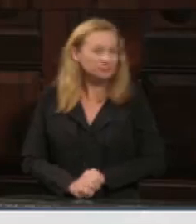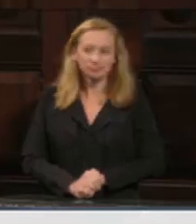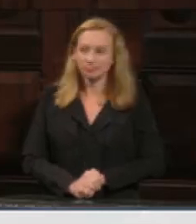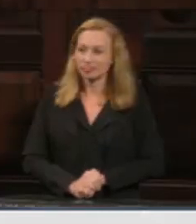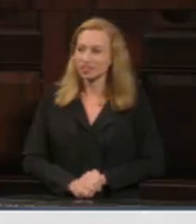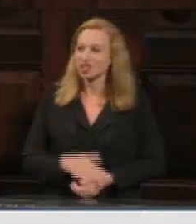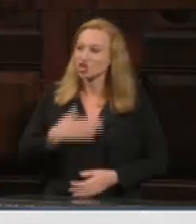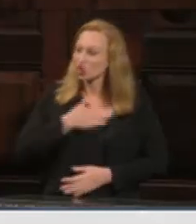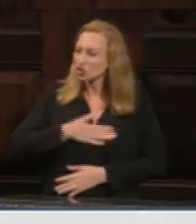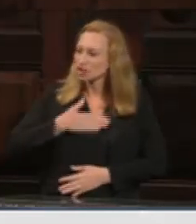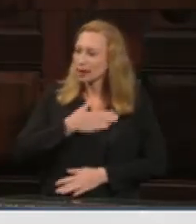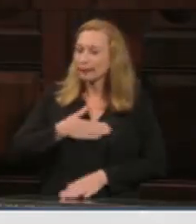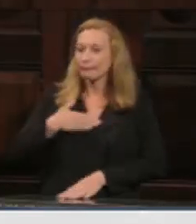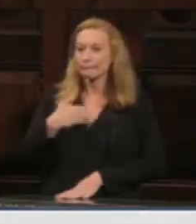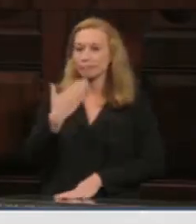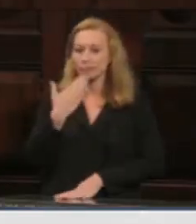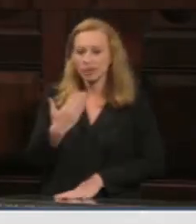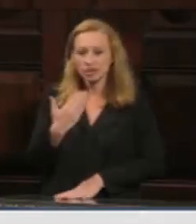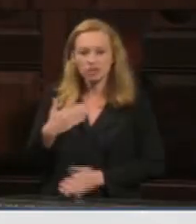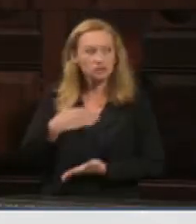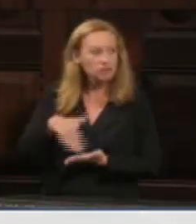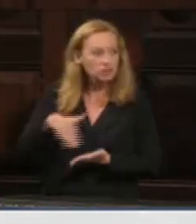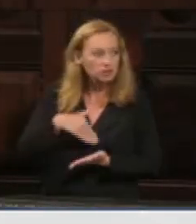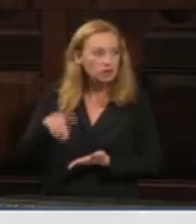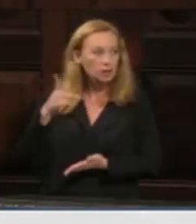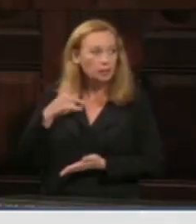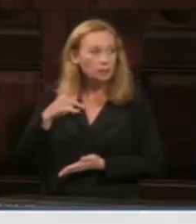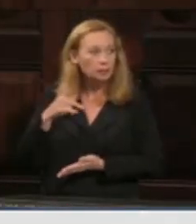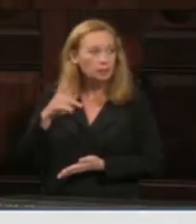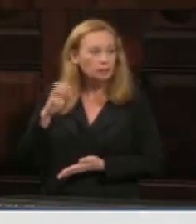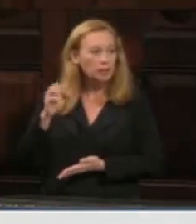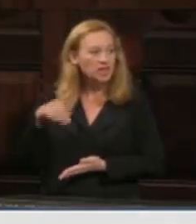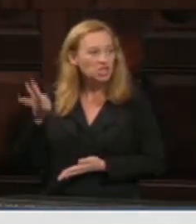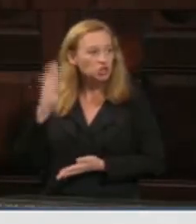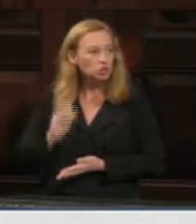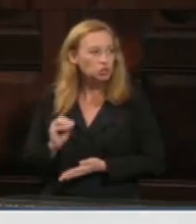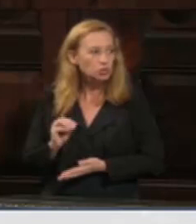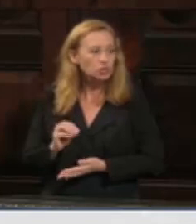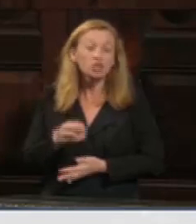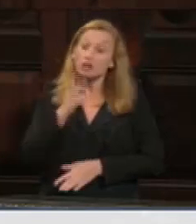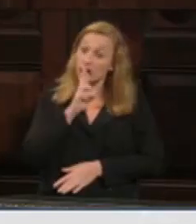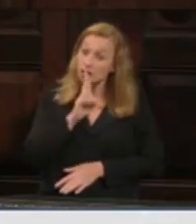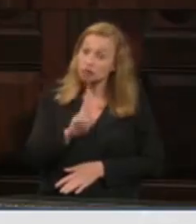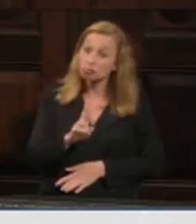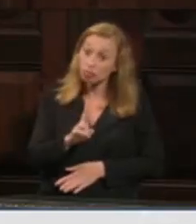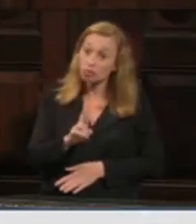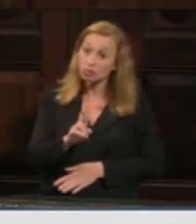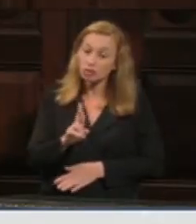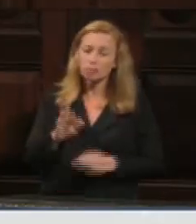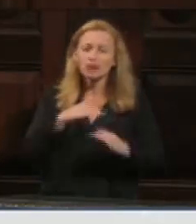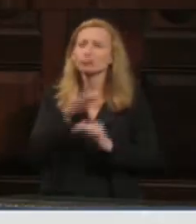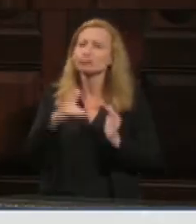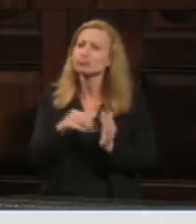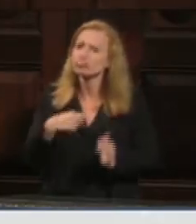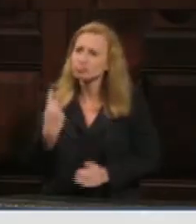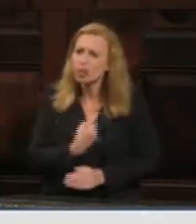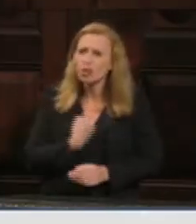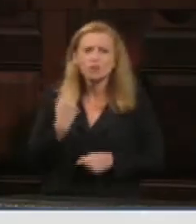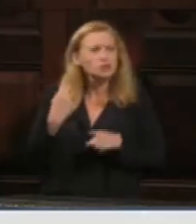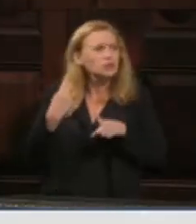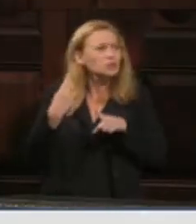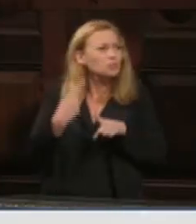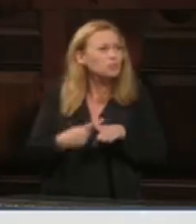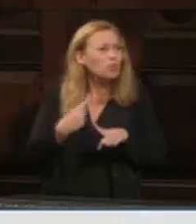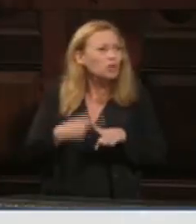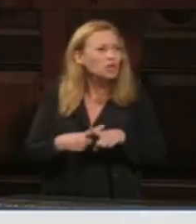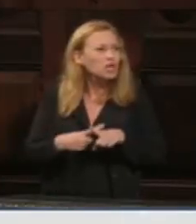Eu gostaria de solicitar ao secretário Pedro Fernandes que responda para todos nós por que ele não